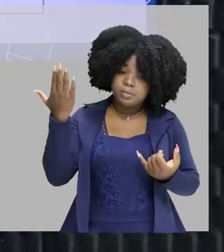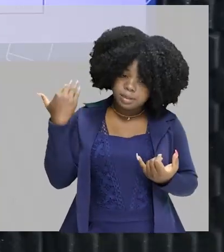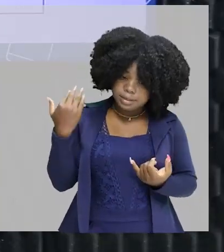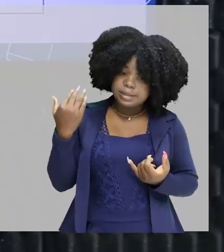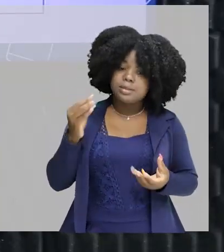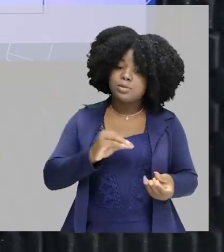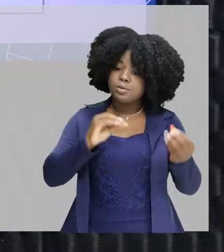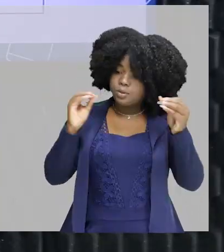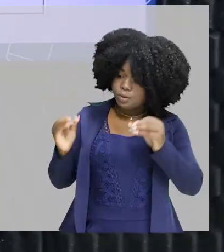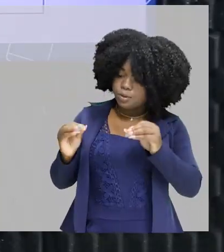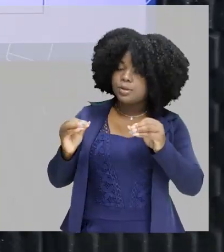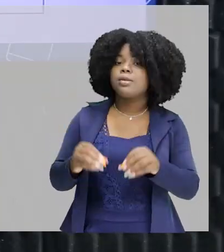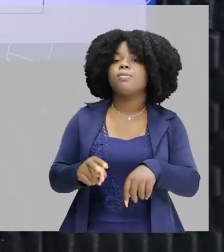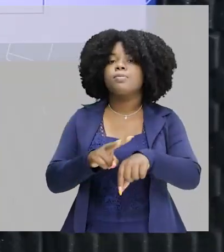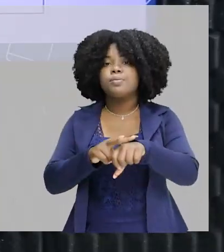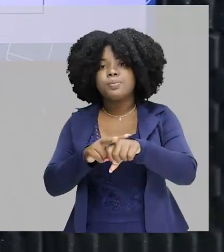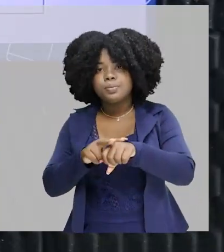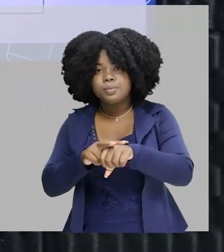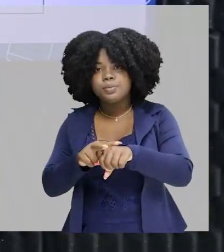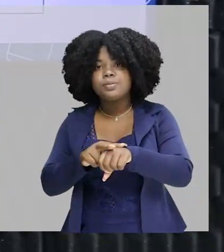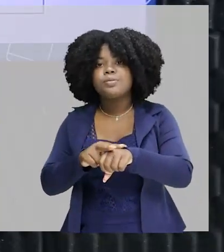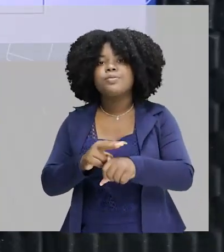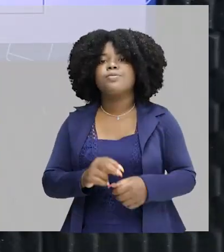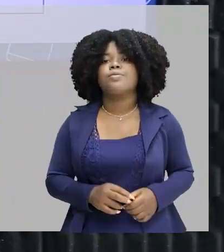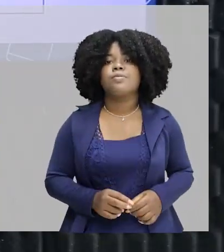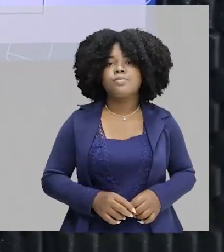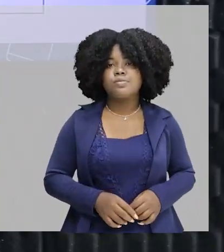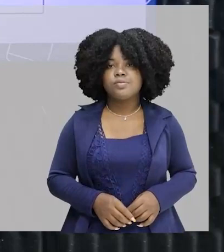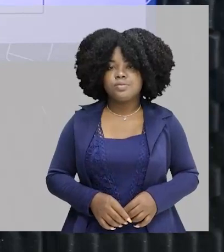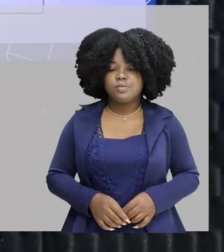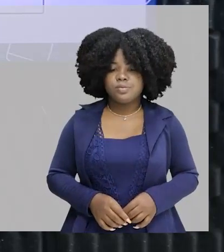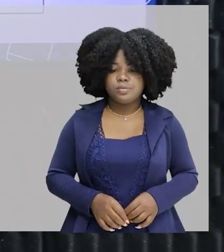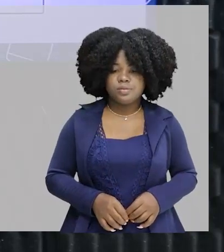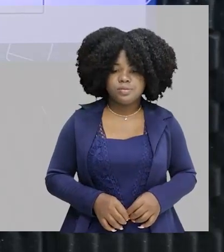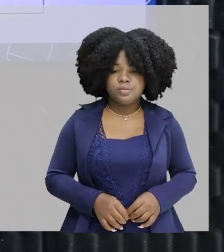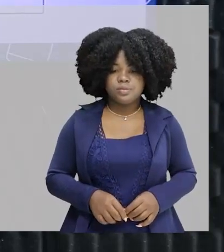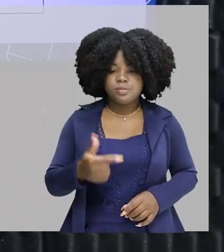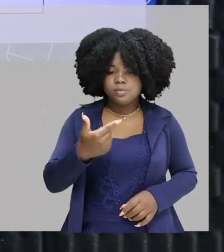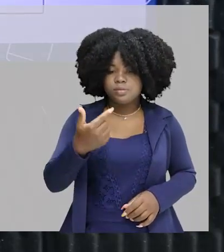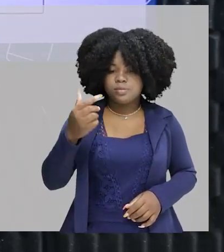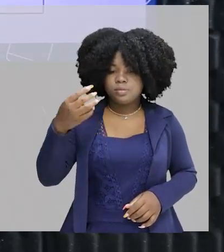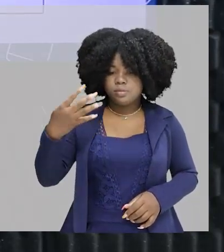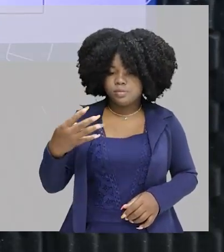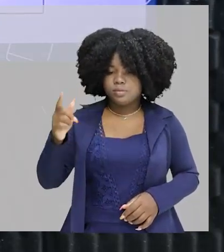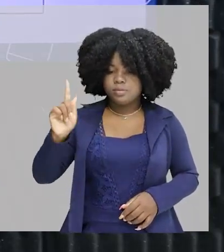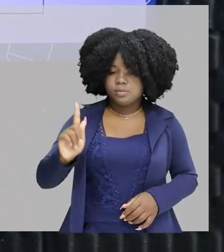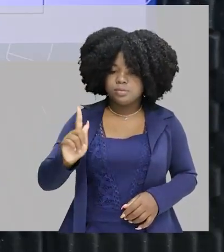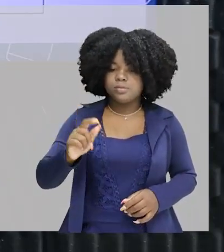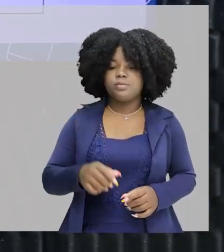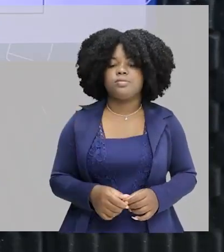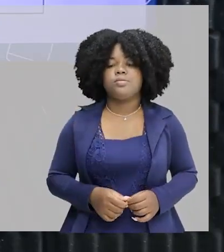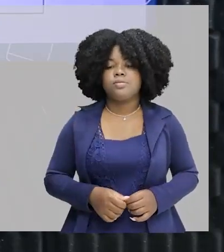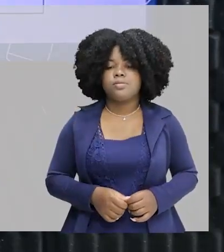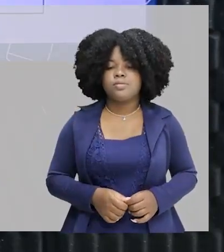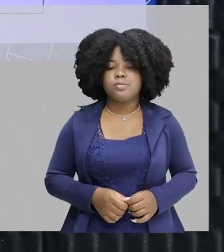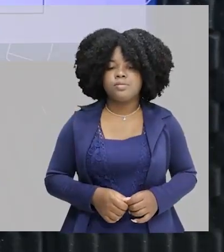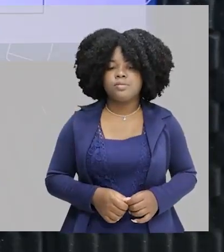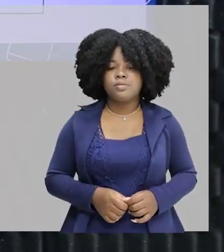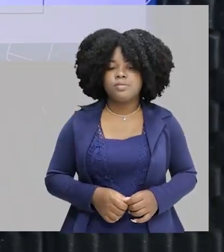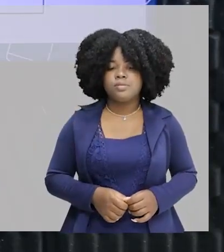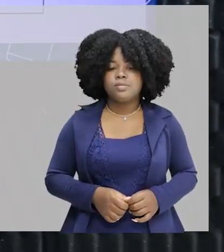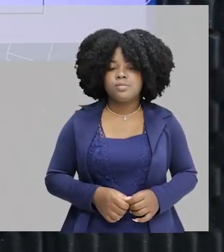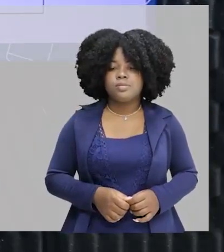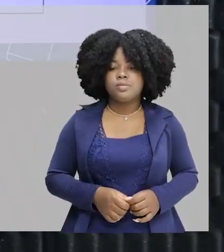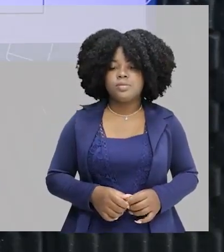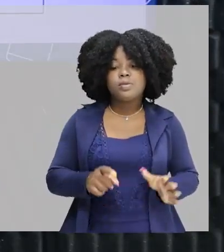nós destacamos em verde, obtida a partir de 24 gramas de oxigênio. Então, a partir dessa